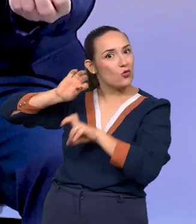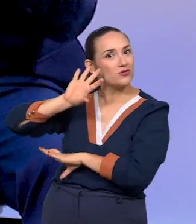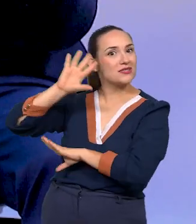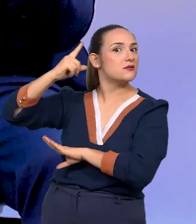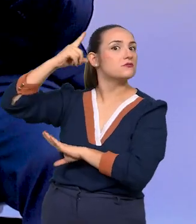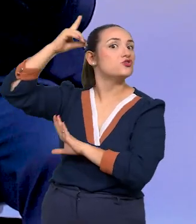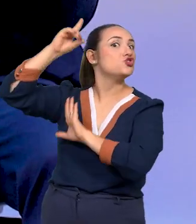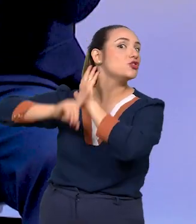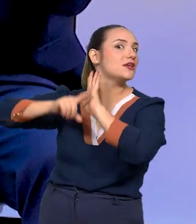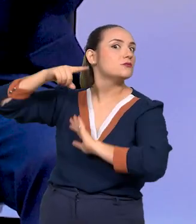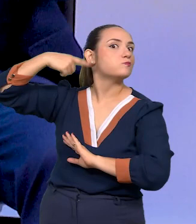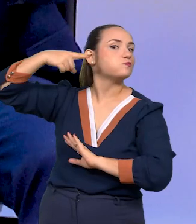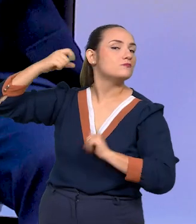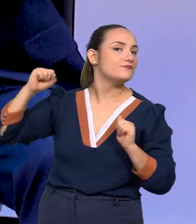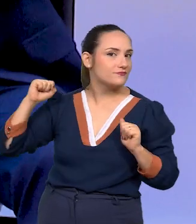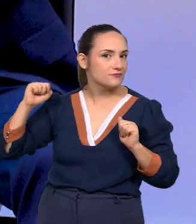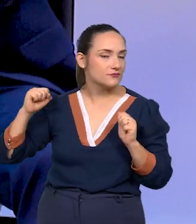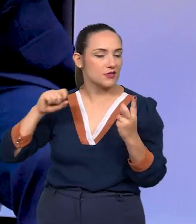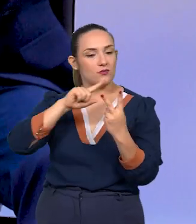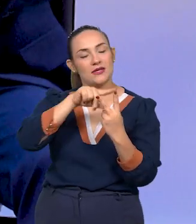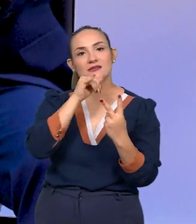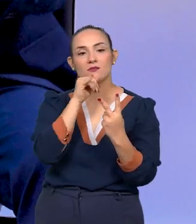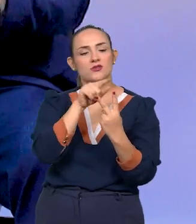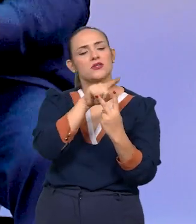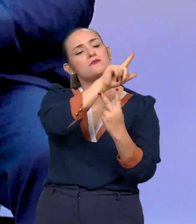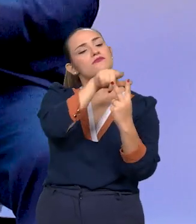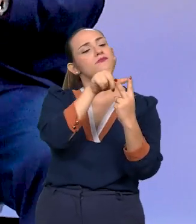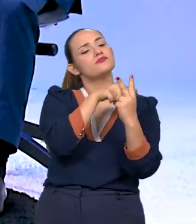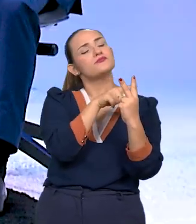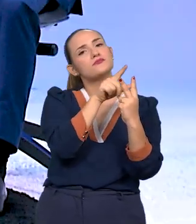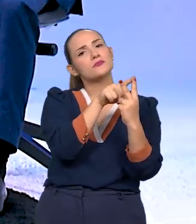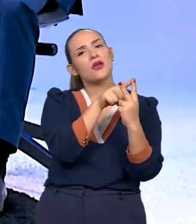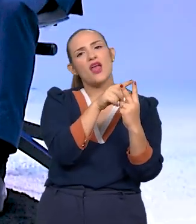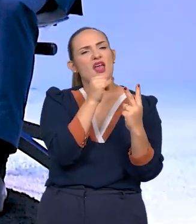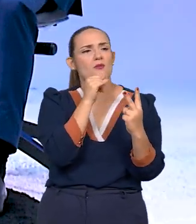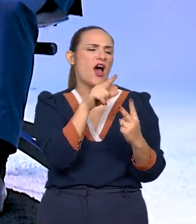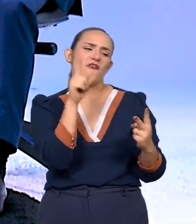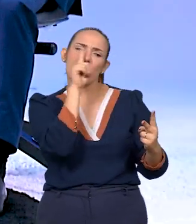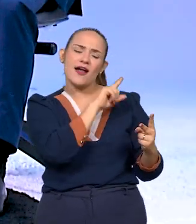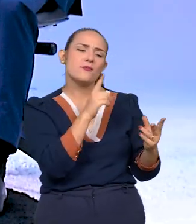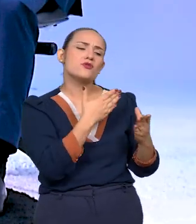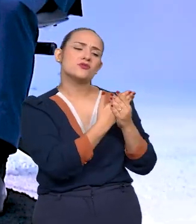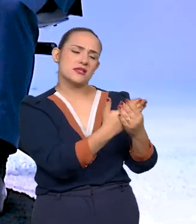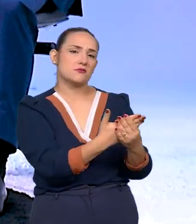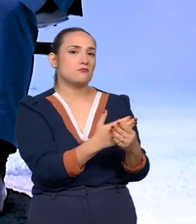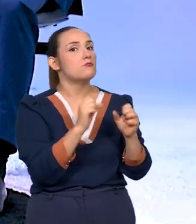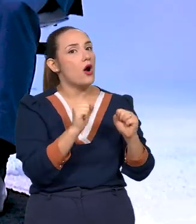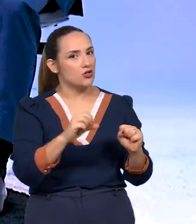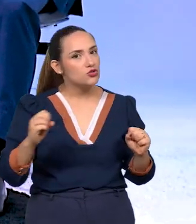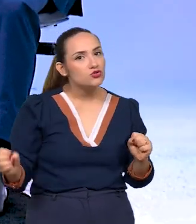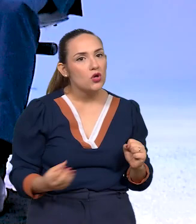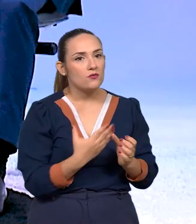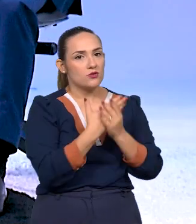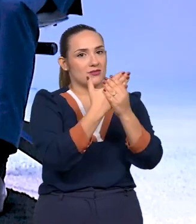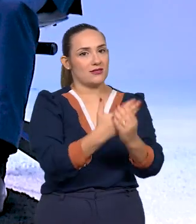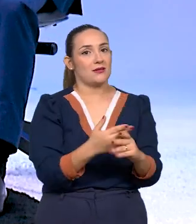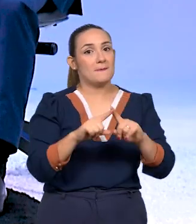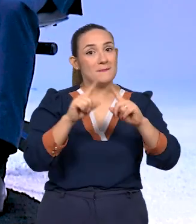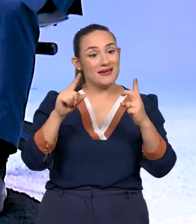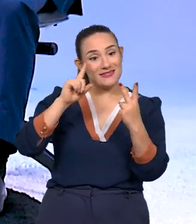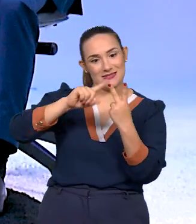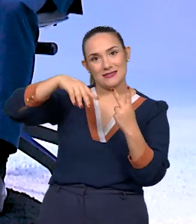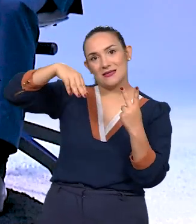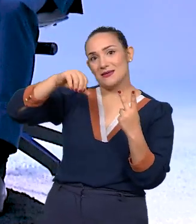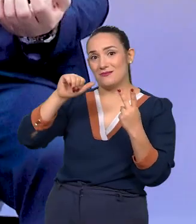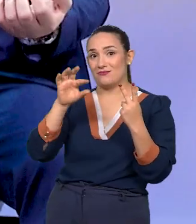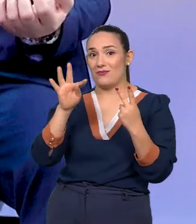processo. Porém, se for extinto sem resolução do mérito, é possível que a pessoa ajuize nova ação. Porém, em relação à coisa